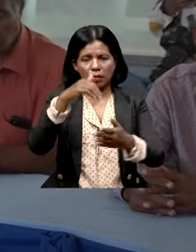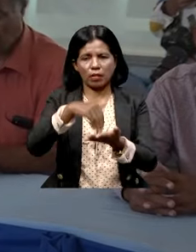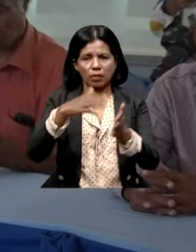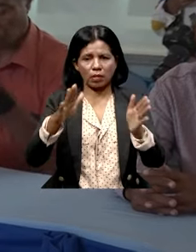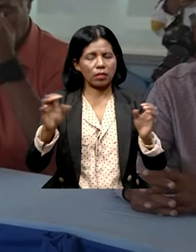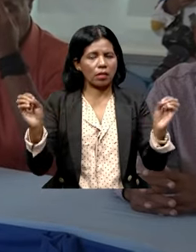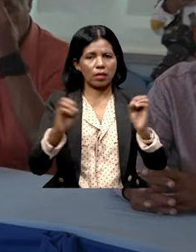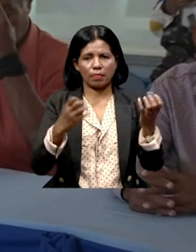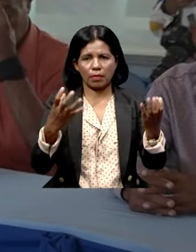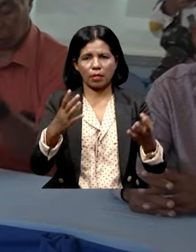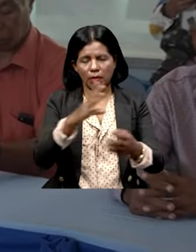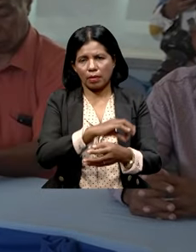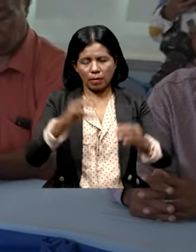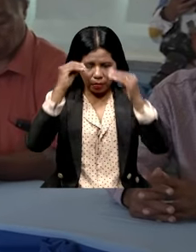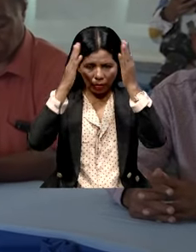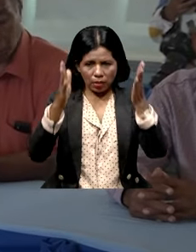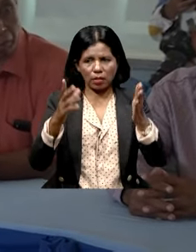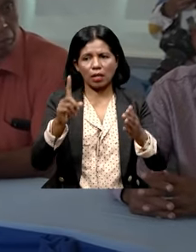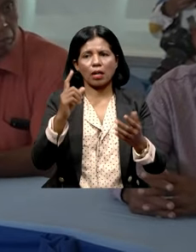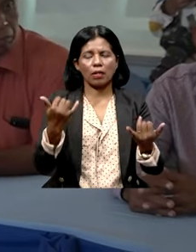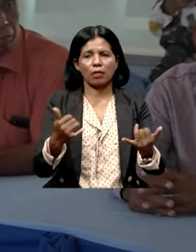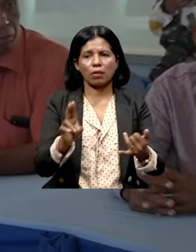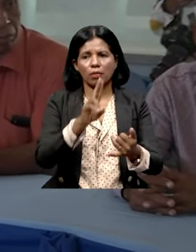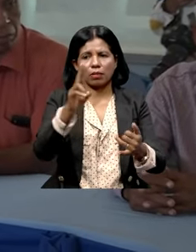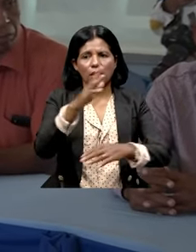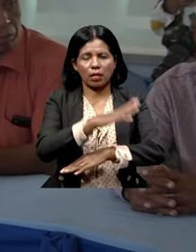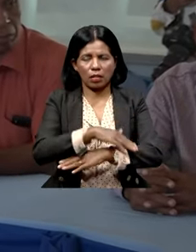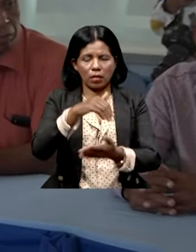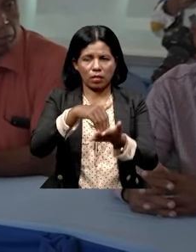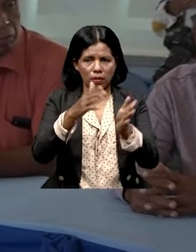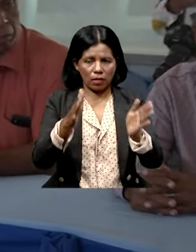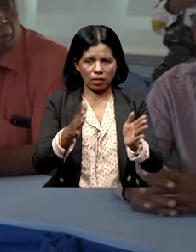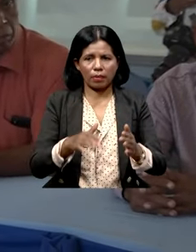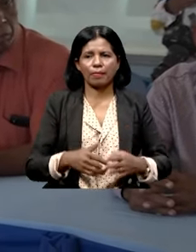lá suficiente. Para professores, será, agora dá uma ela, cadeira, aluno, será, mas também.